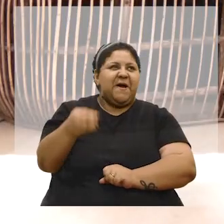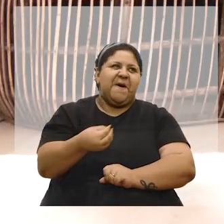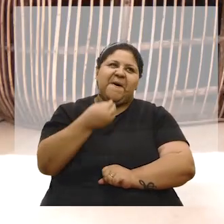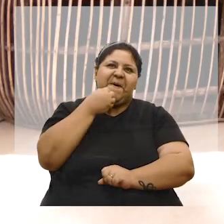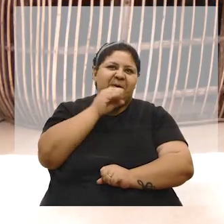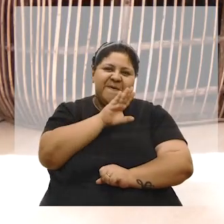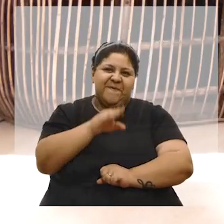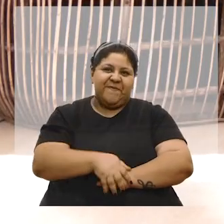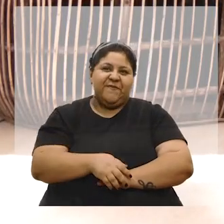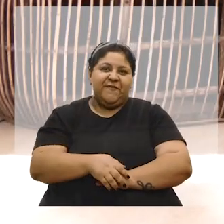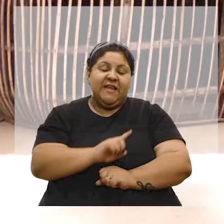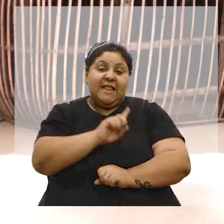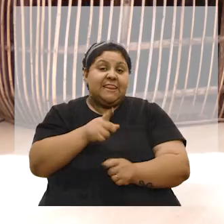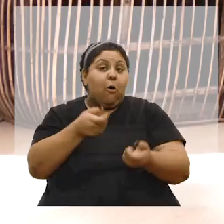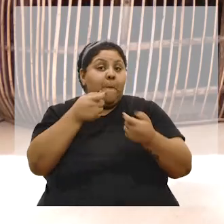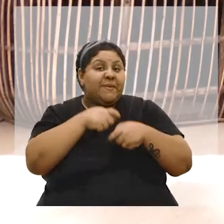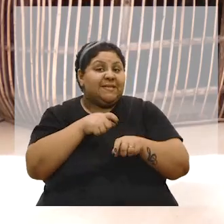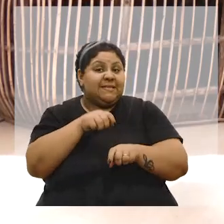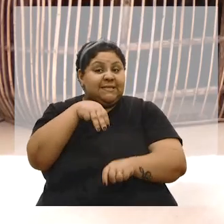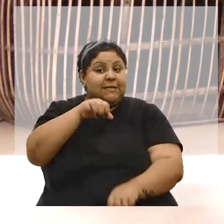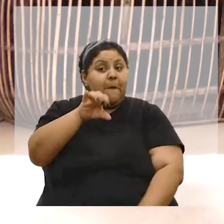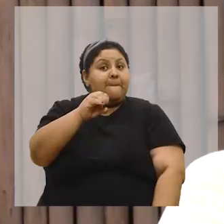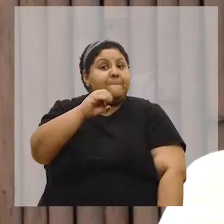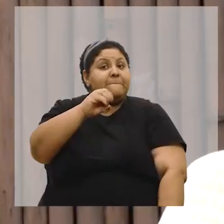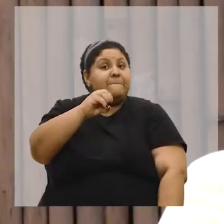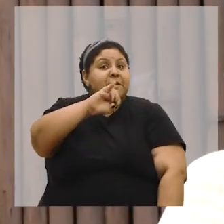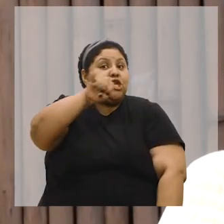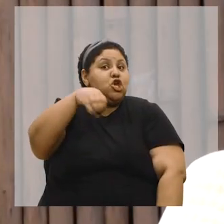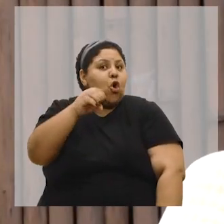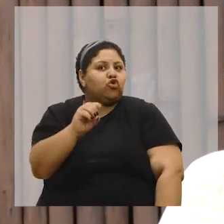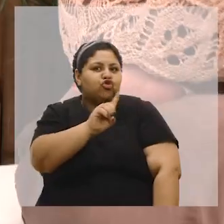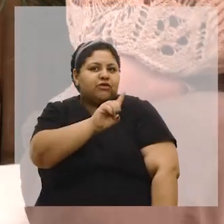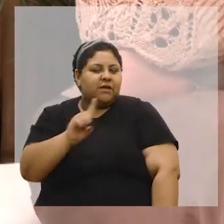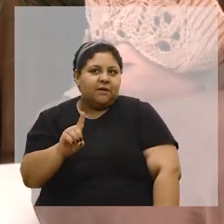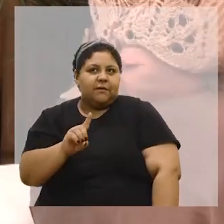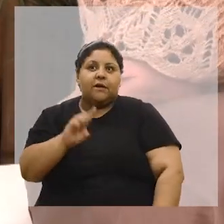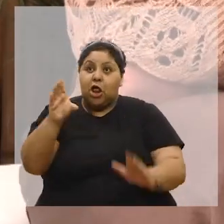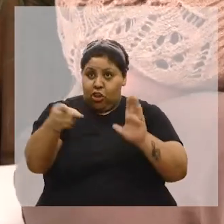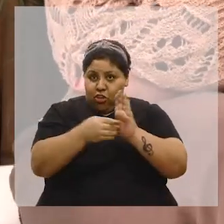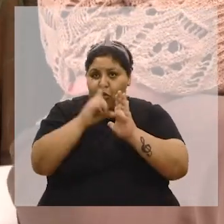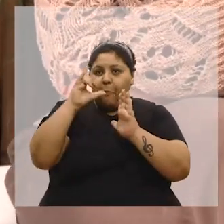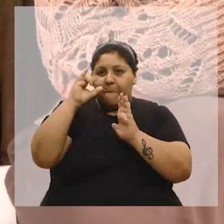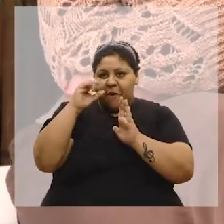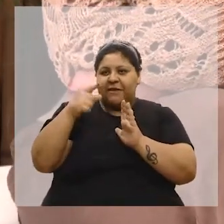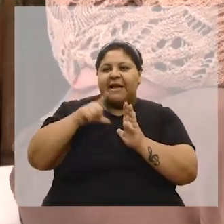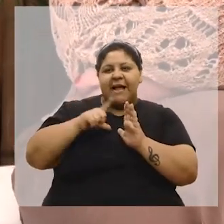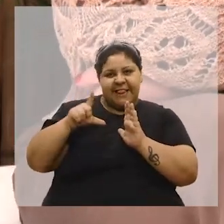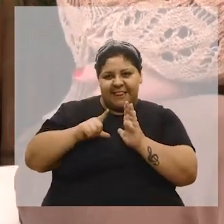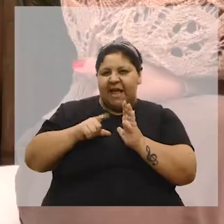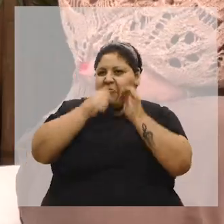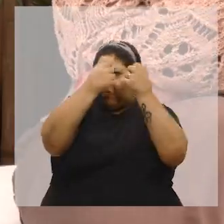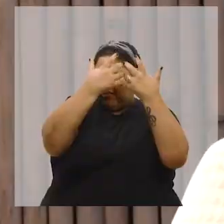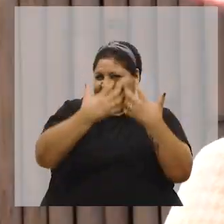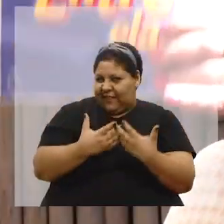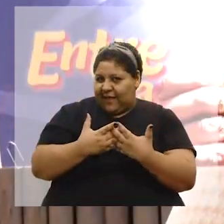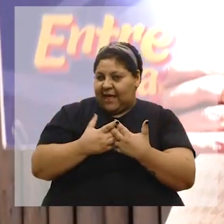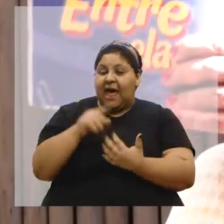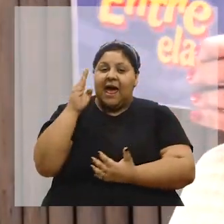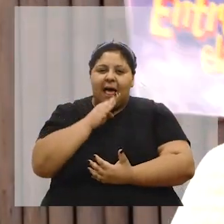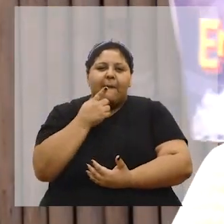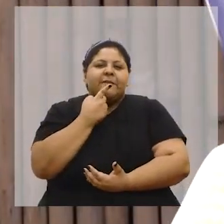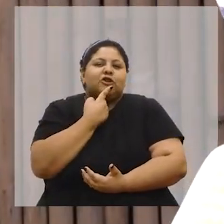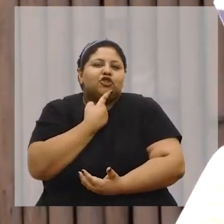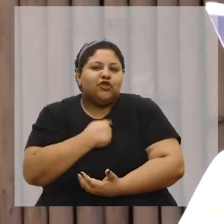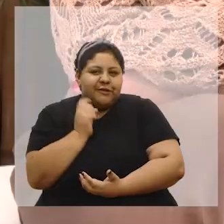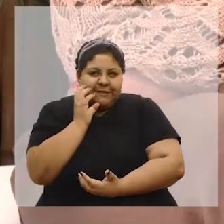certeza. Sem ser miojo, sem ser macarrão instantâneo. Entra lá no meu Instagram que tem bastante coisa. Rápidas, gostosas e